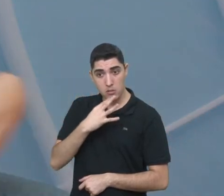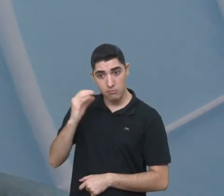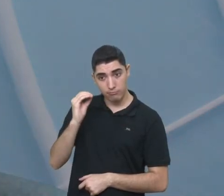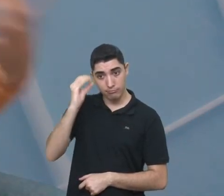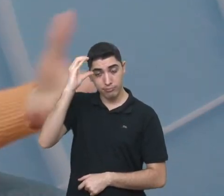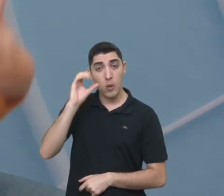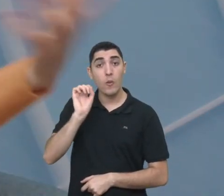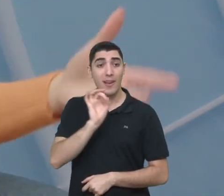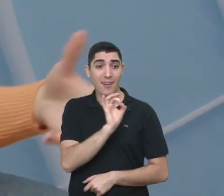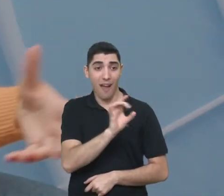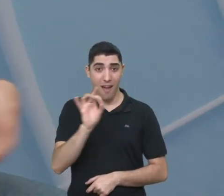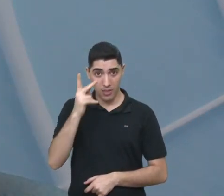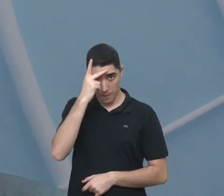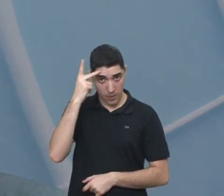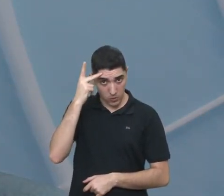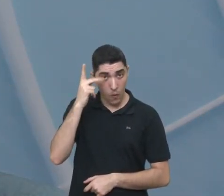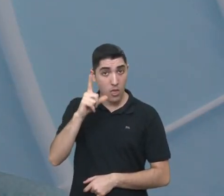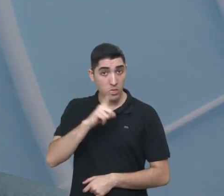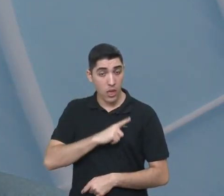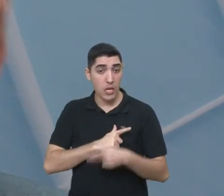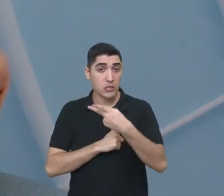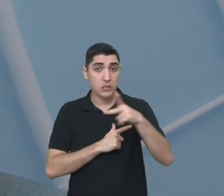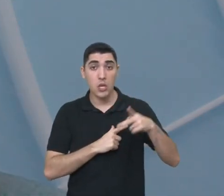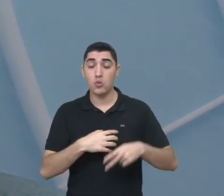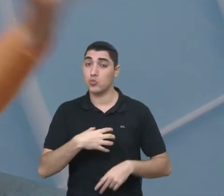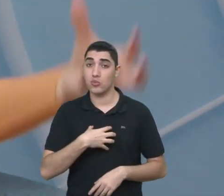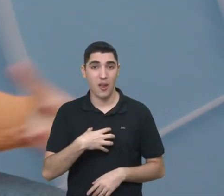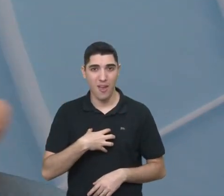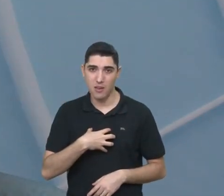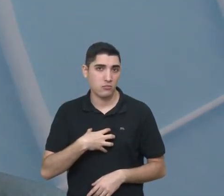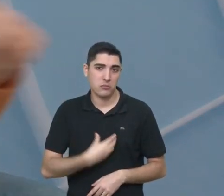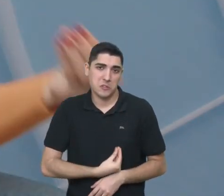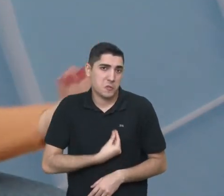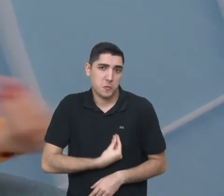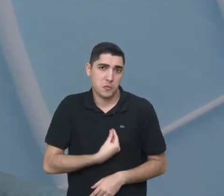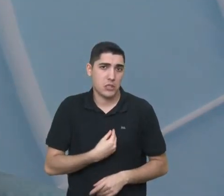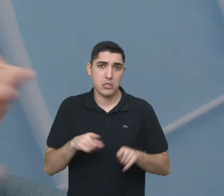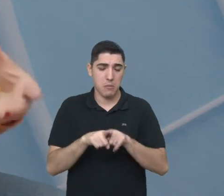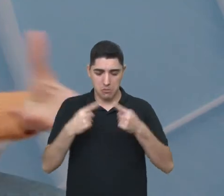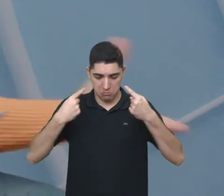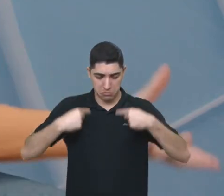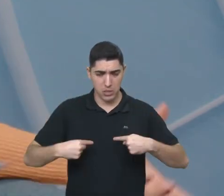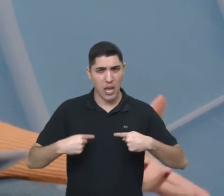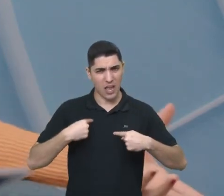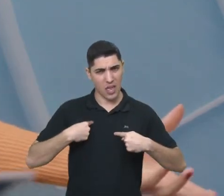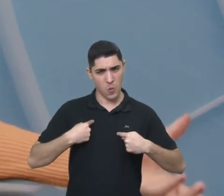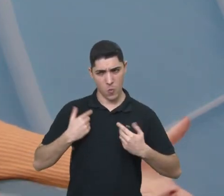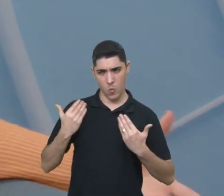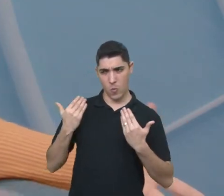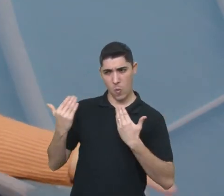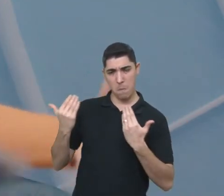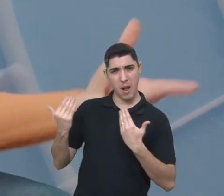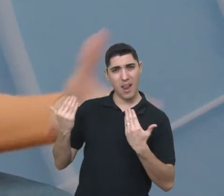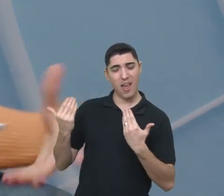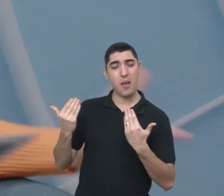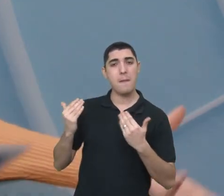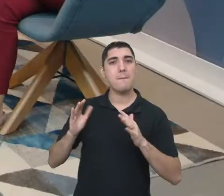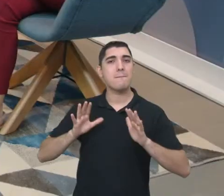porque cada pessoa também, né, tem o seu padrão, então, assim, você vai se comparar,